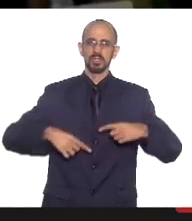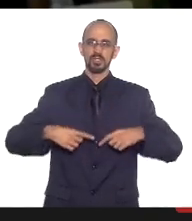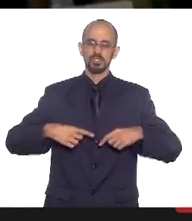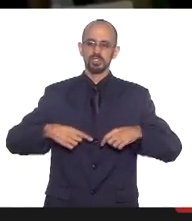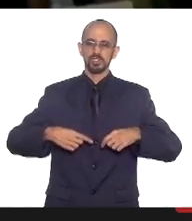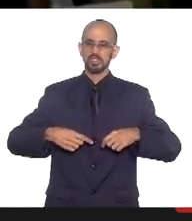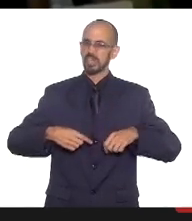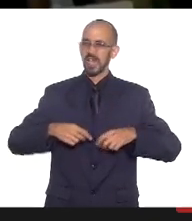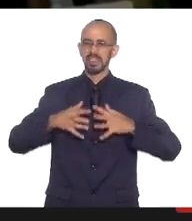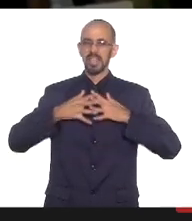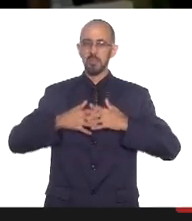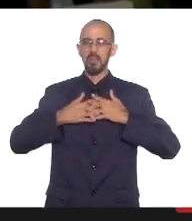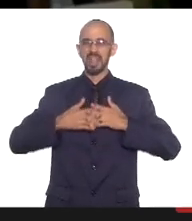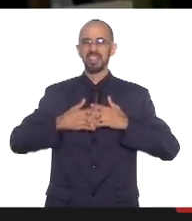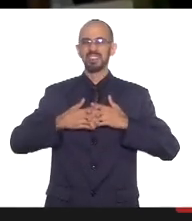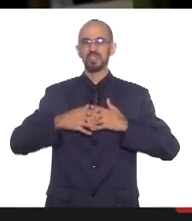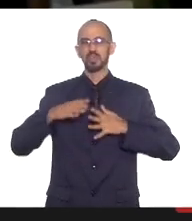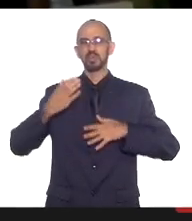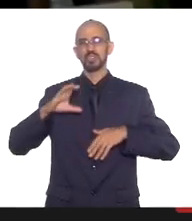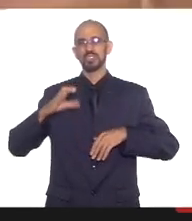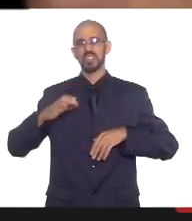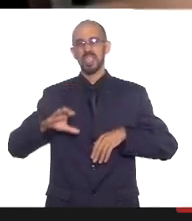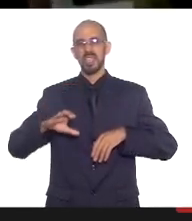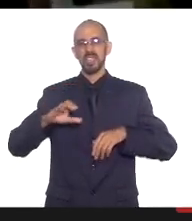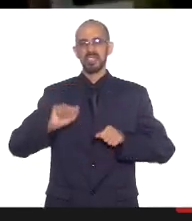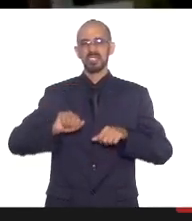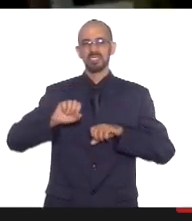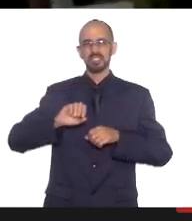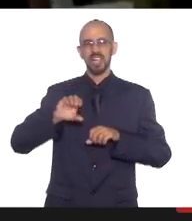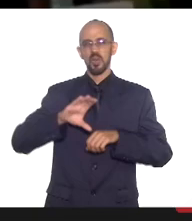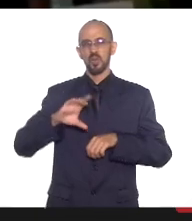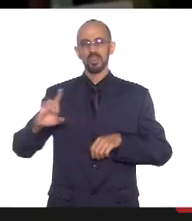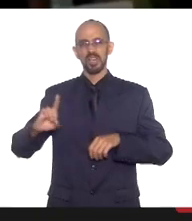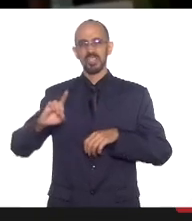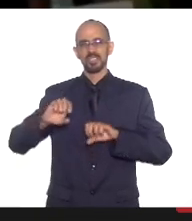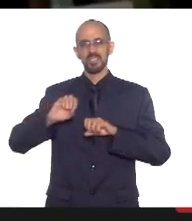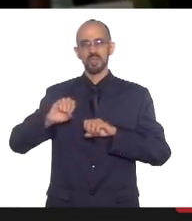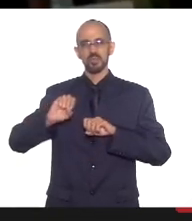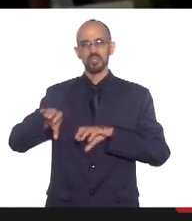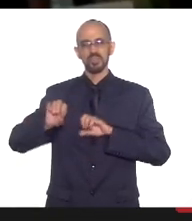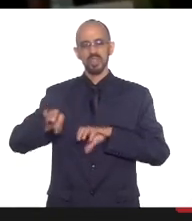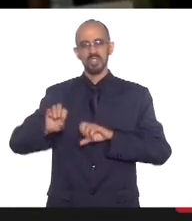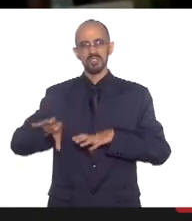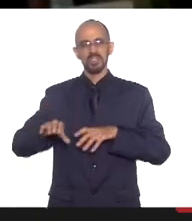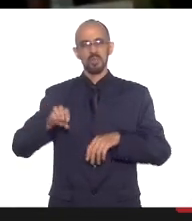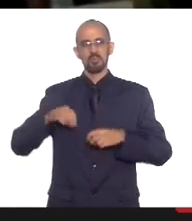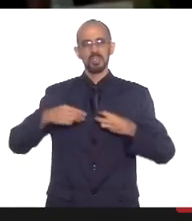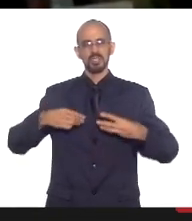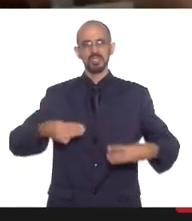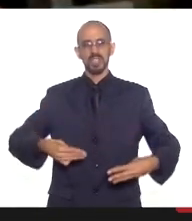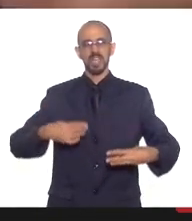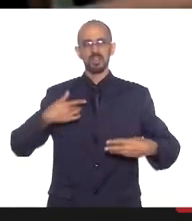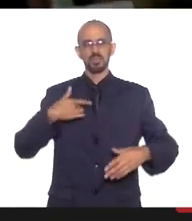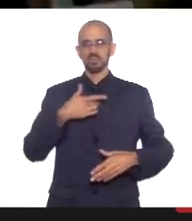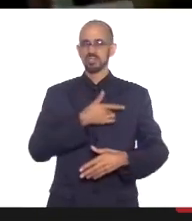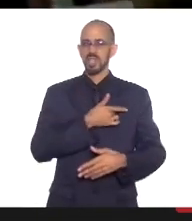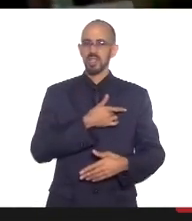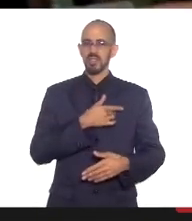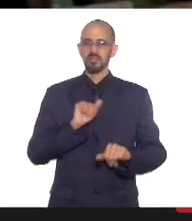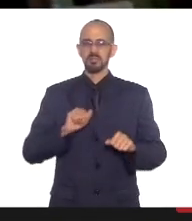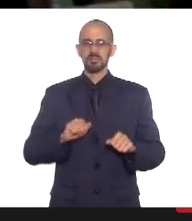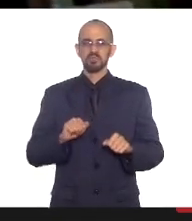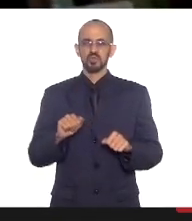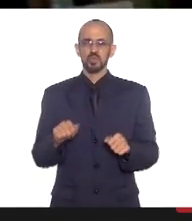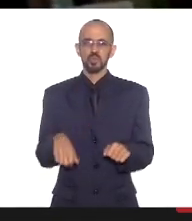coordenação científica atropelando a secretaria de educação Ministério da Saúde sendo a secretaria de saúde Ministério